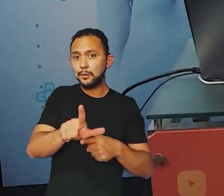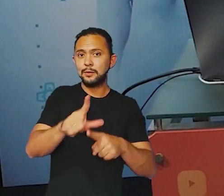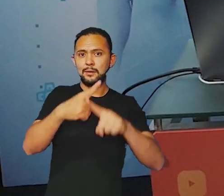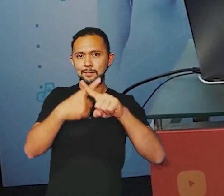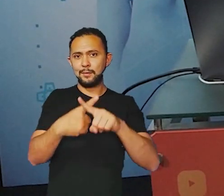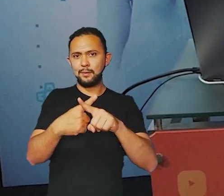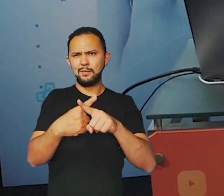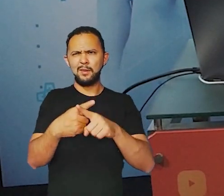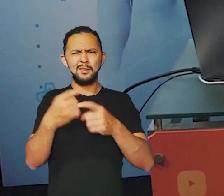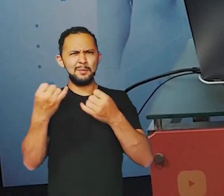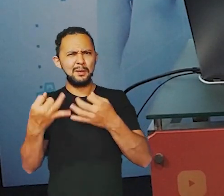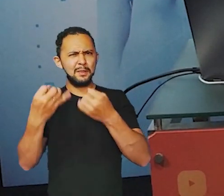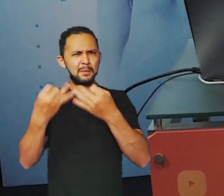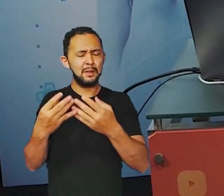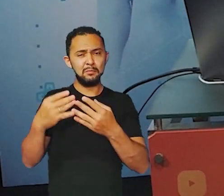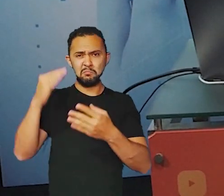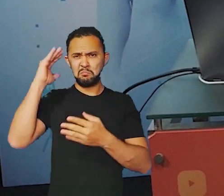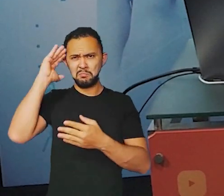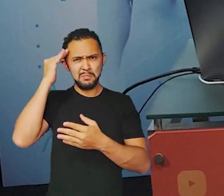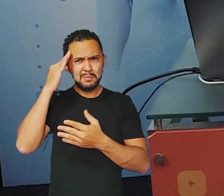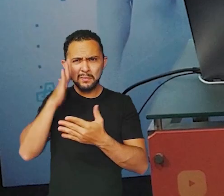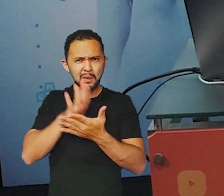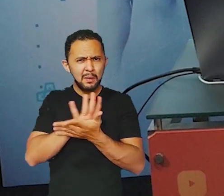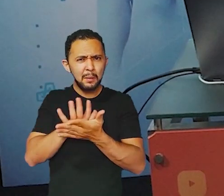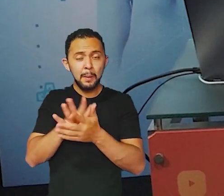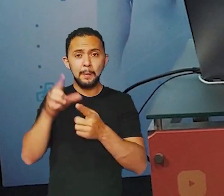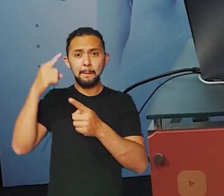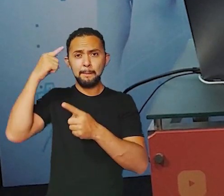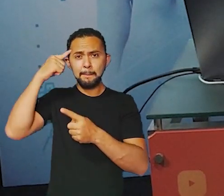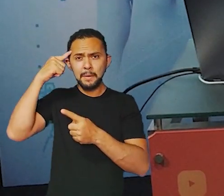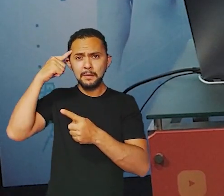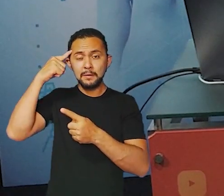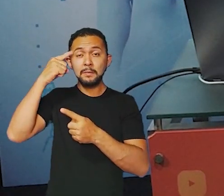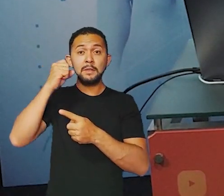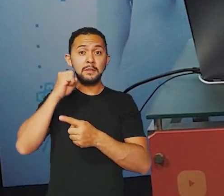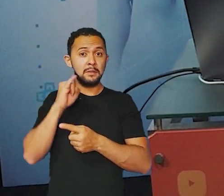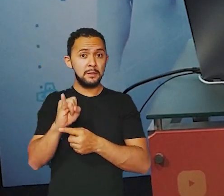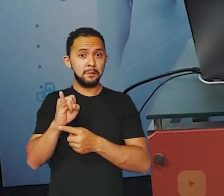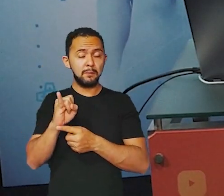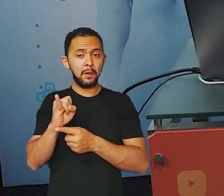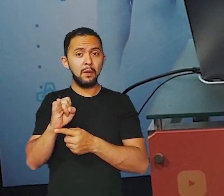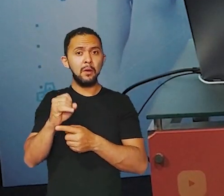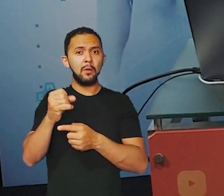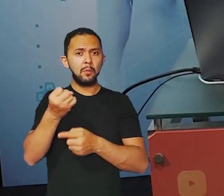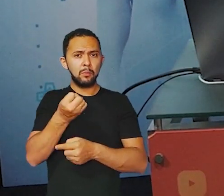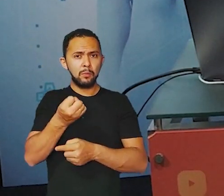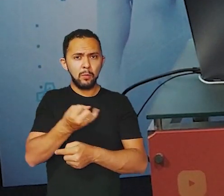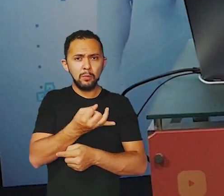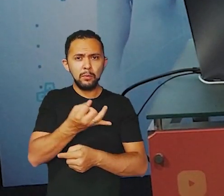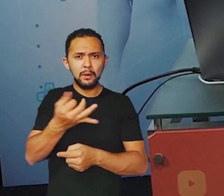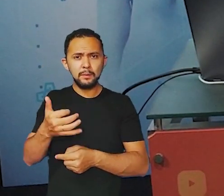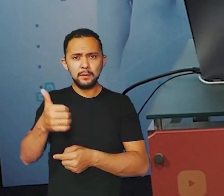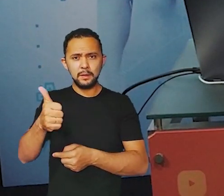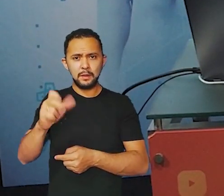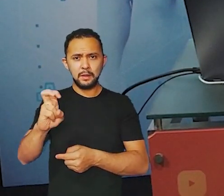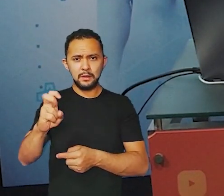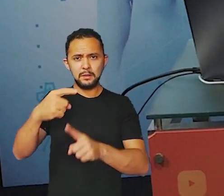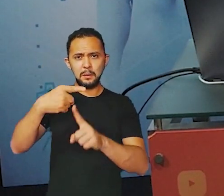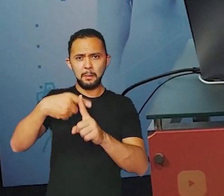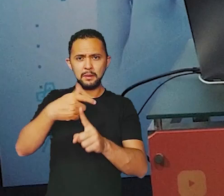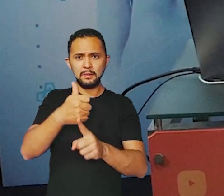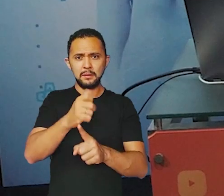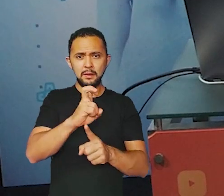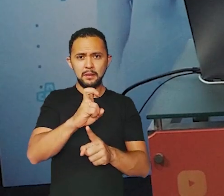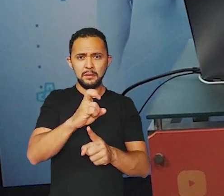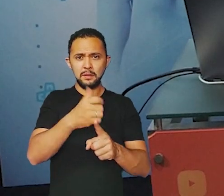muito bem. Pensa simples. Se você contar de 15 em 15, você não vai conseguir chegar no 320, se você